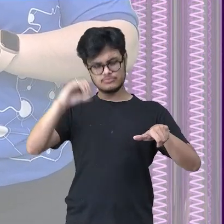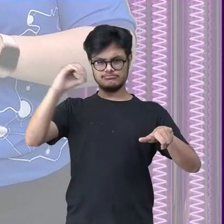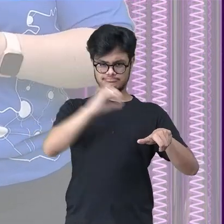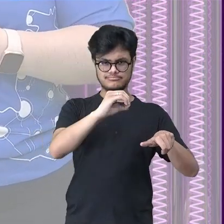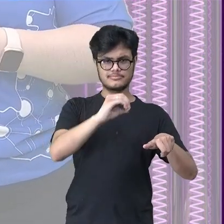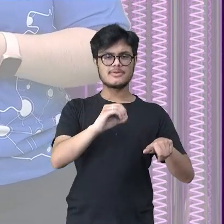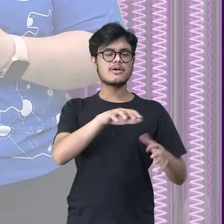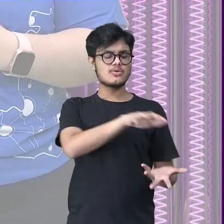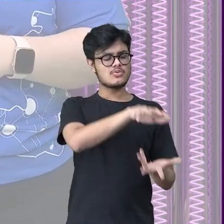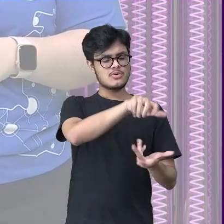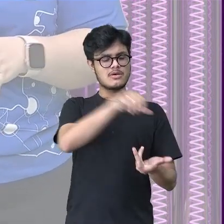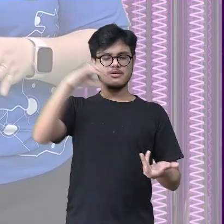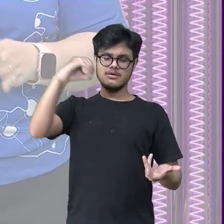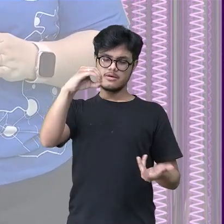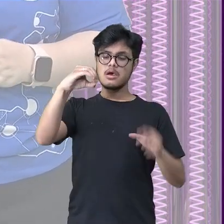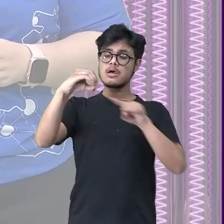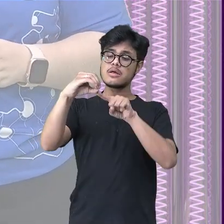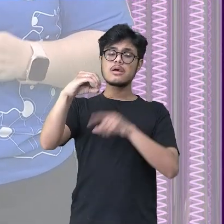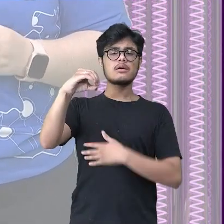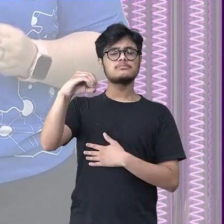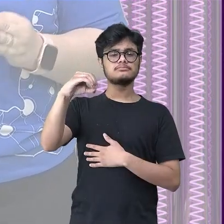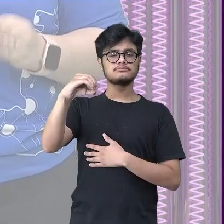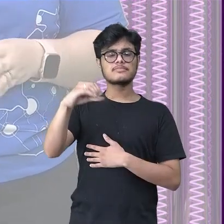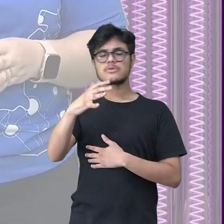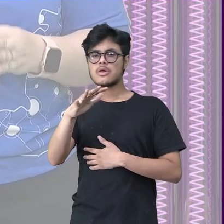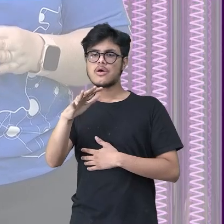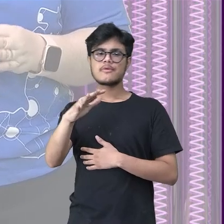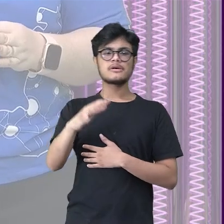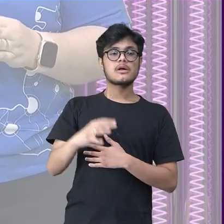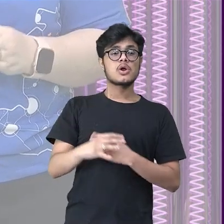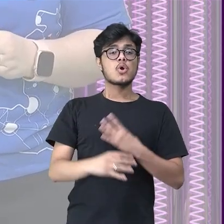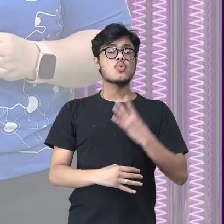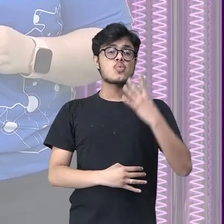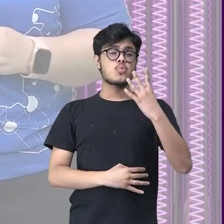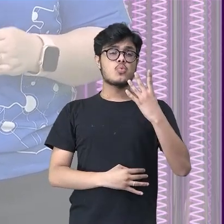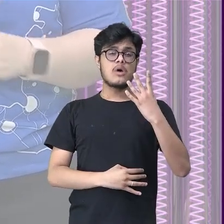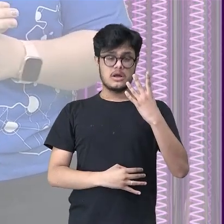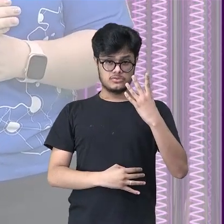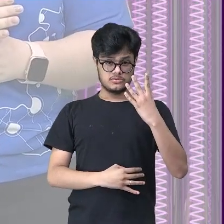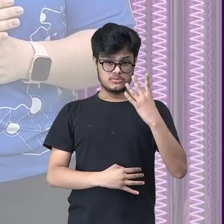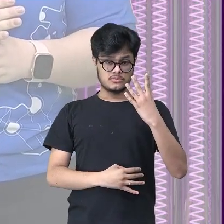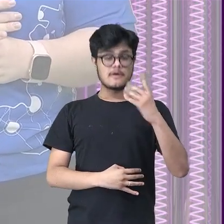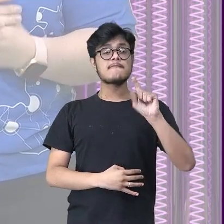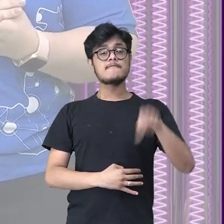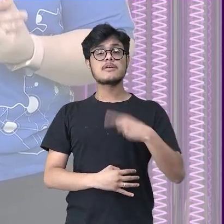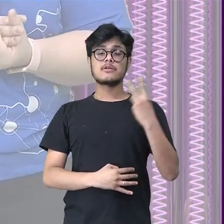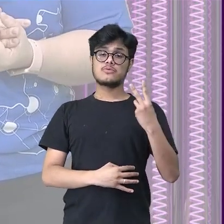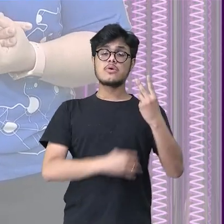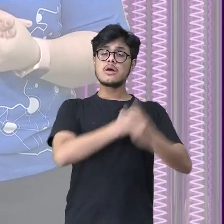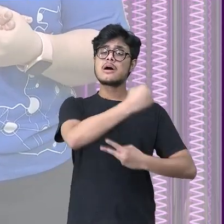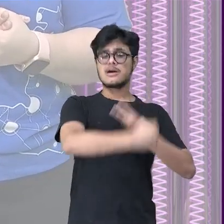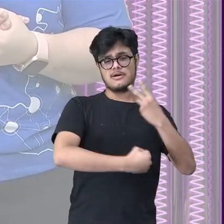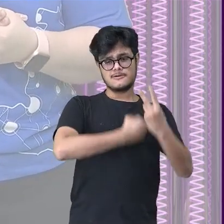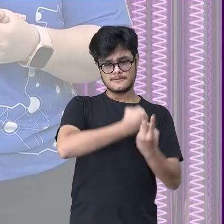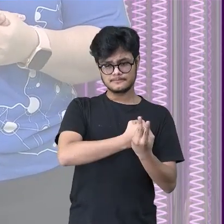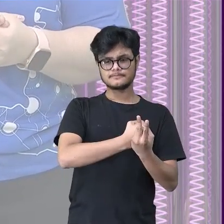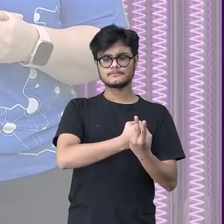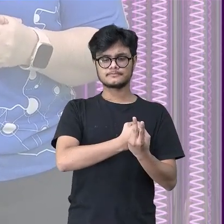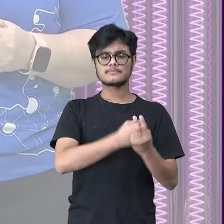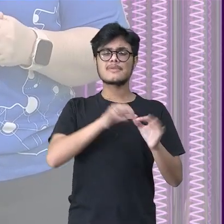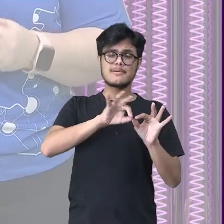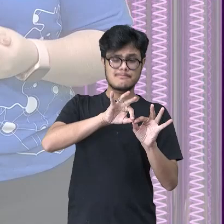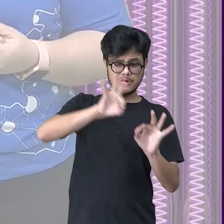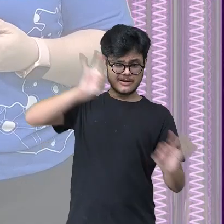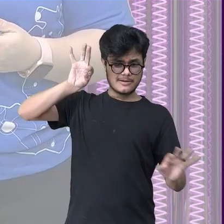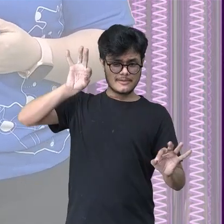Terra, né? E ela está exatamente a 4,2 ano-luz de distância da Terra, né?